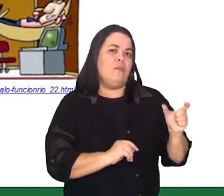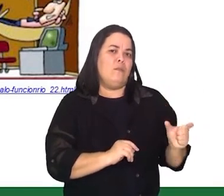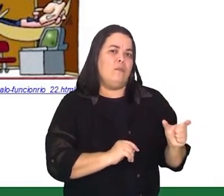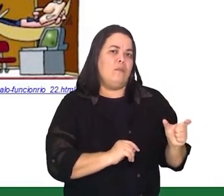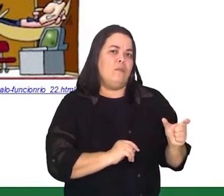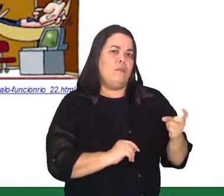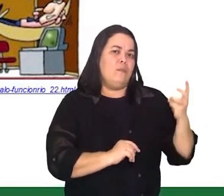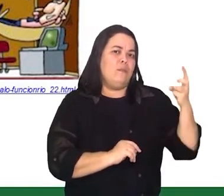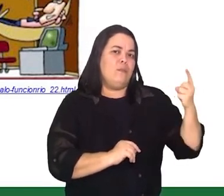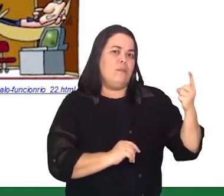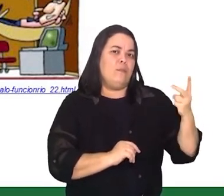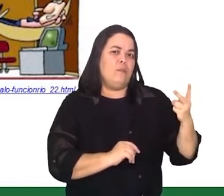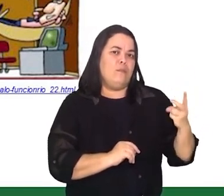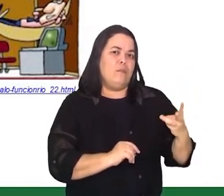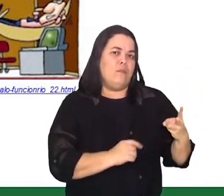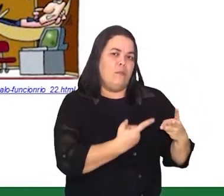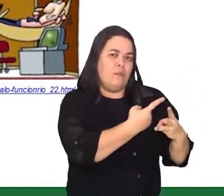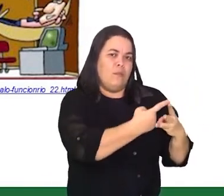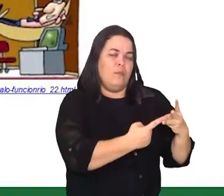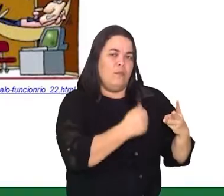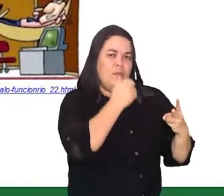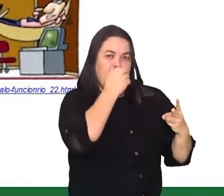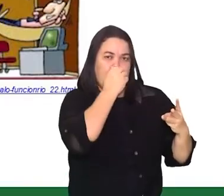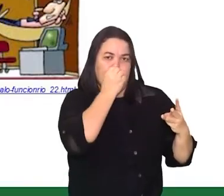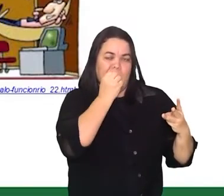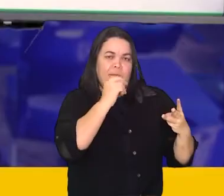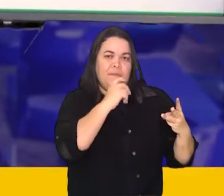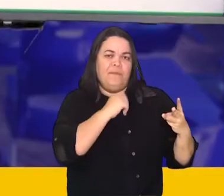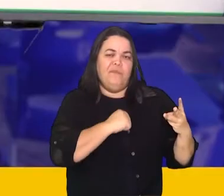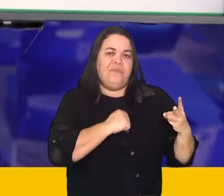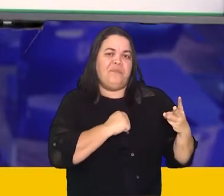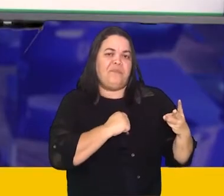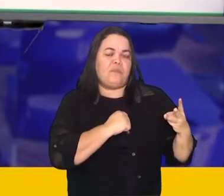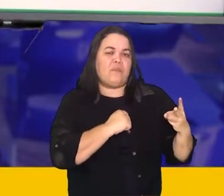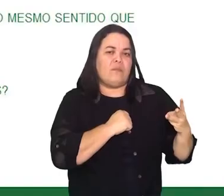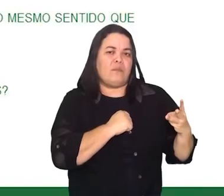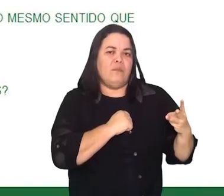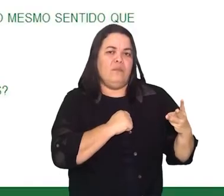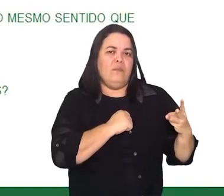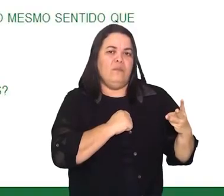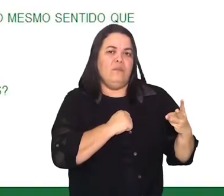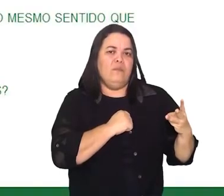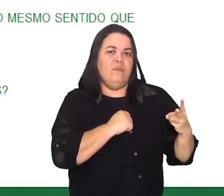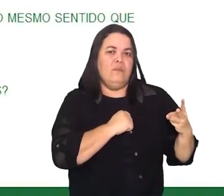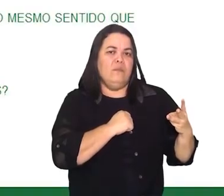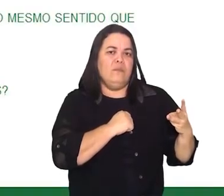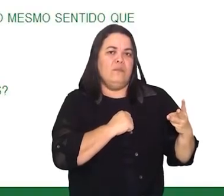como Aderbal entendeu. E na outra situação,